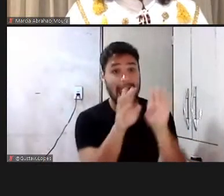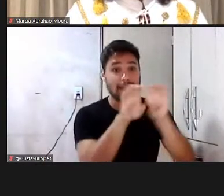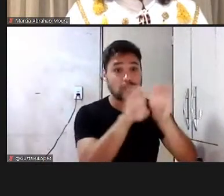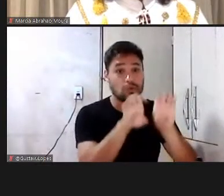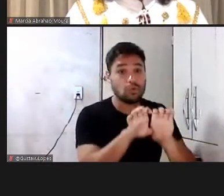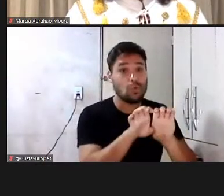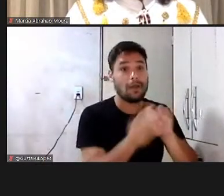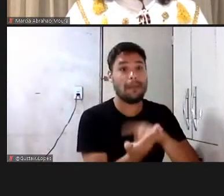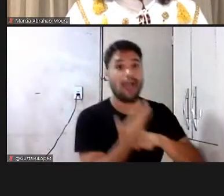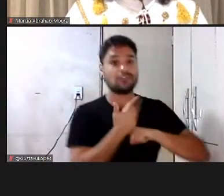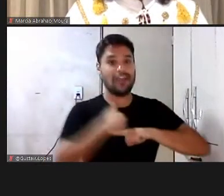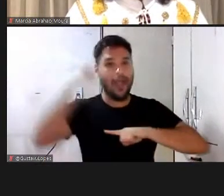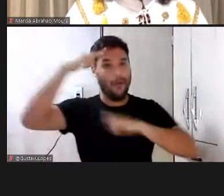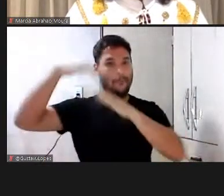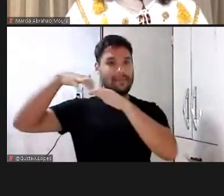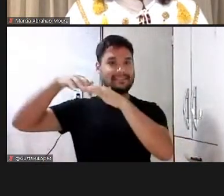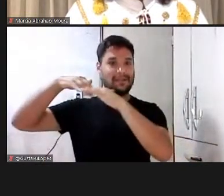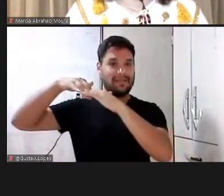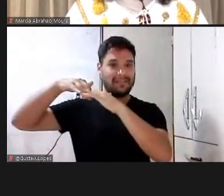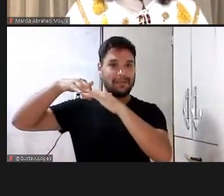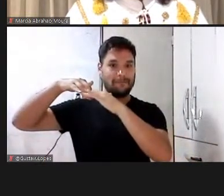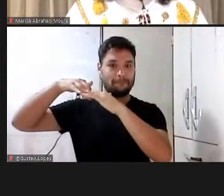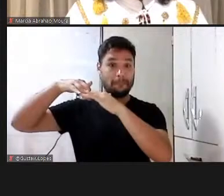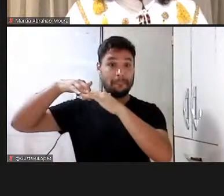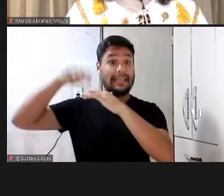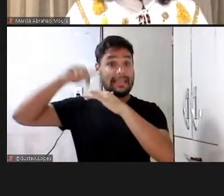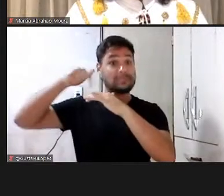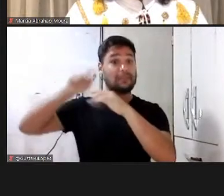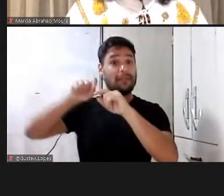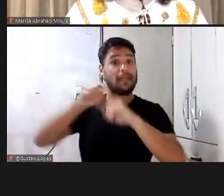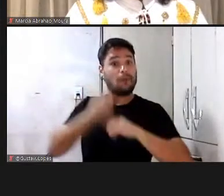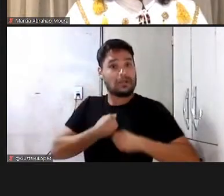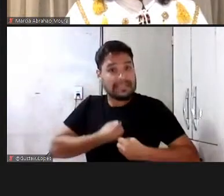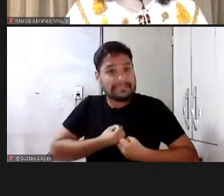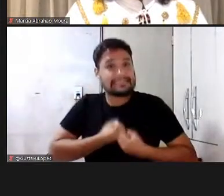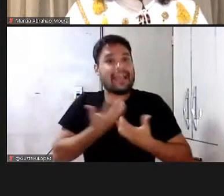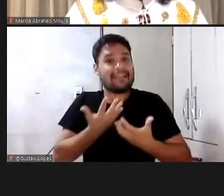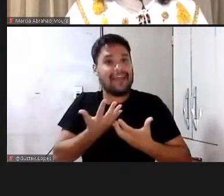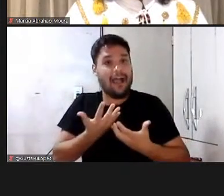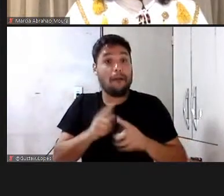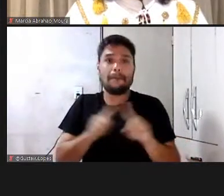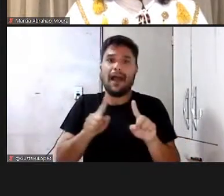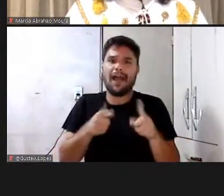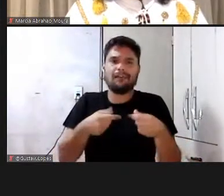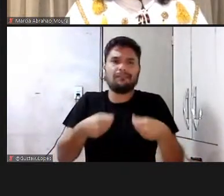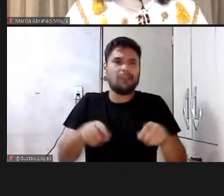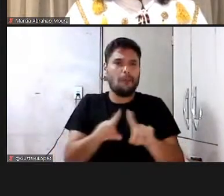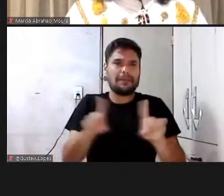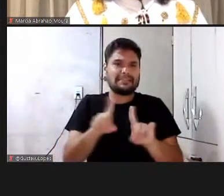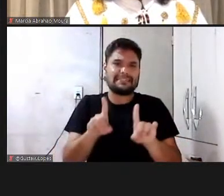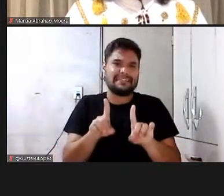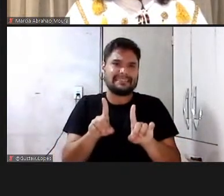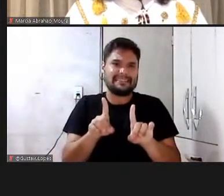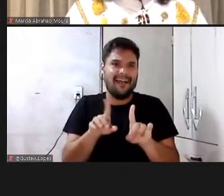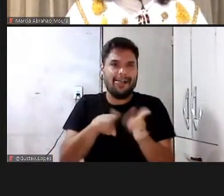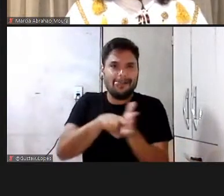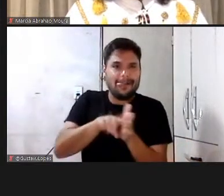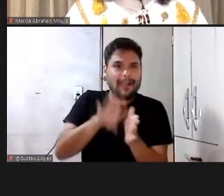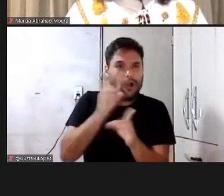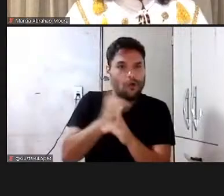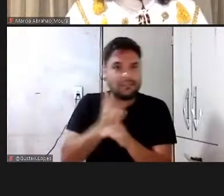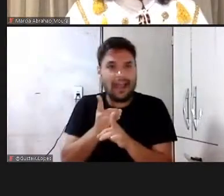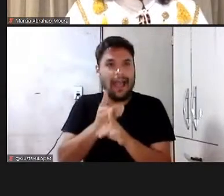pensamento, e um procedimento de externalização, que pode, mas não precisa, mapeá-los para os sistemas